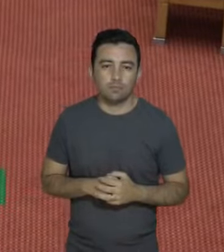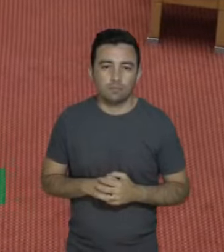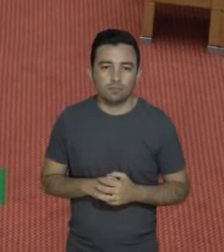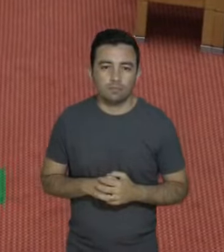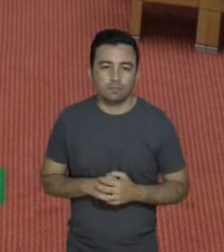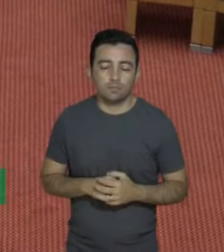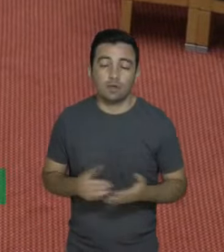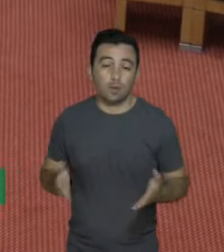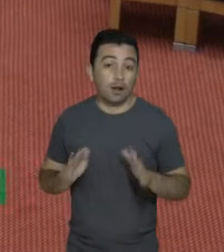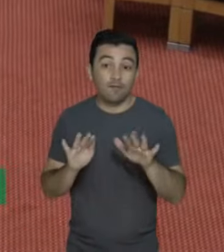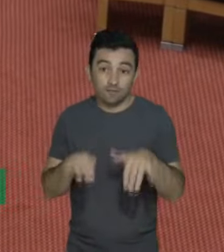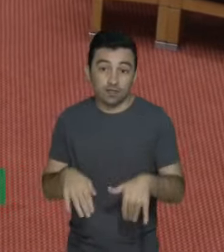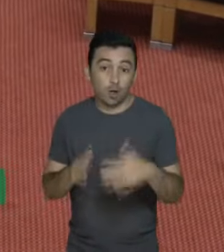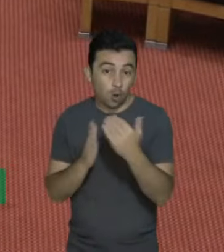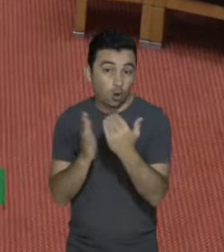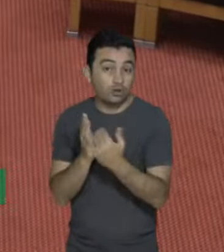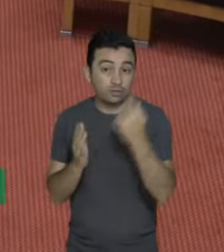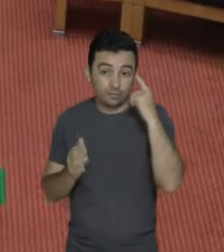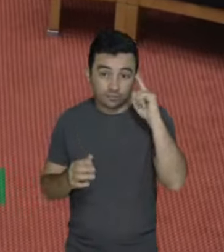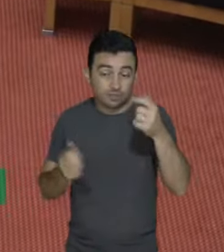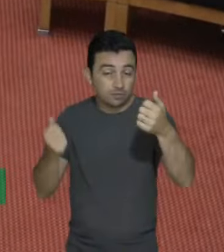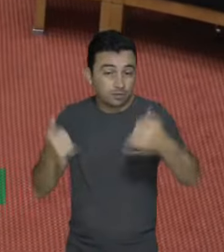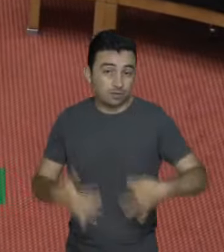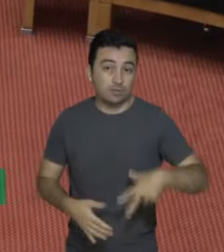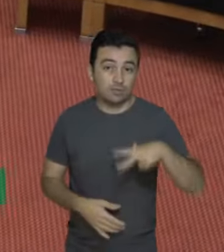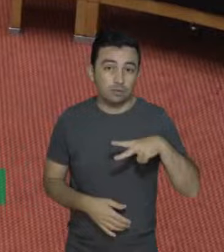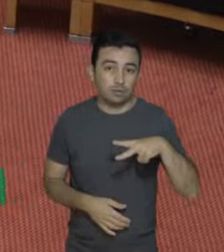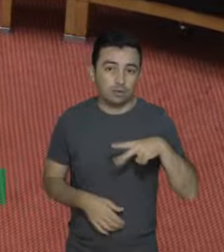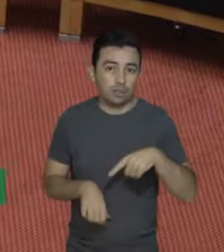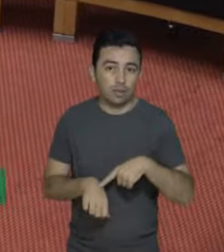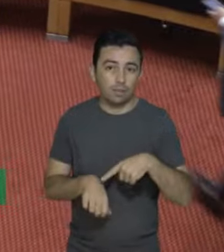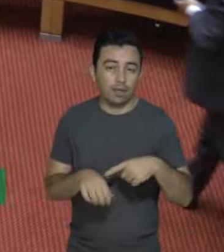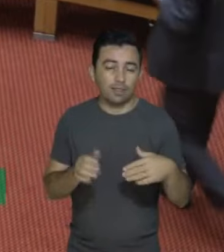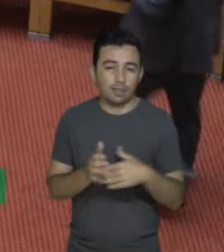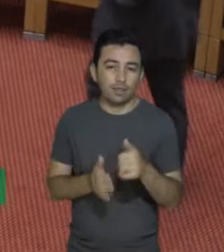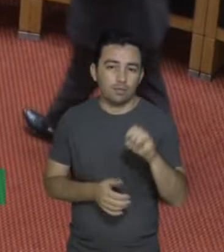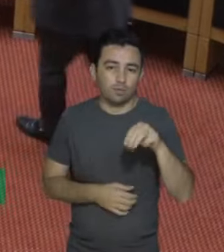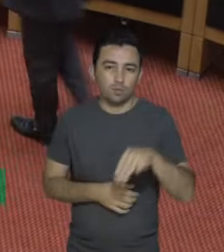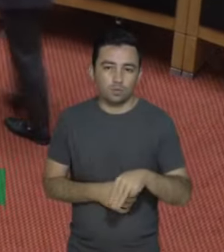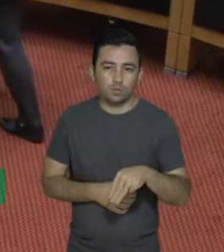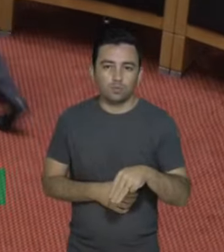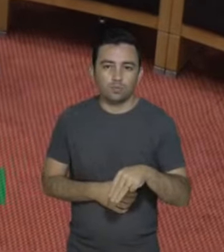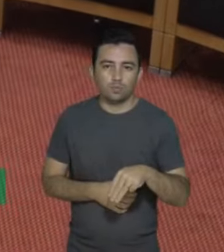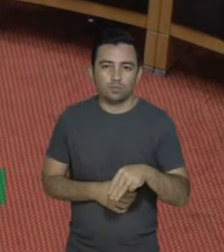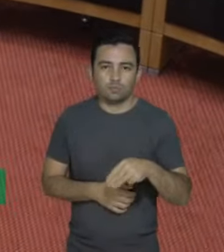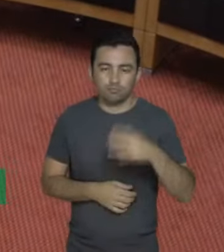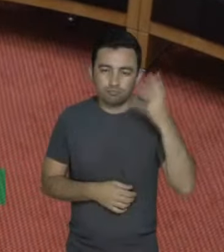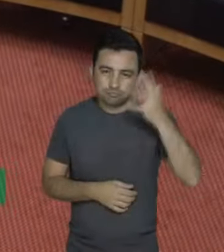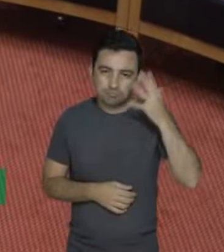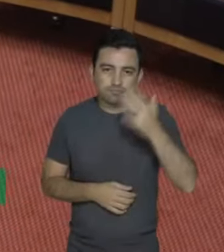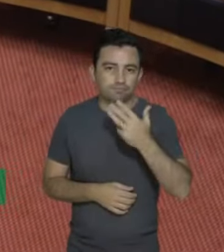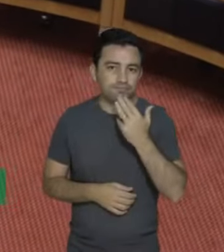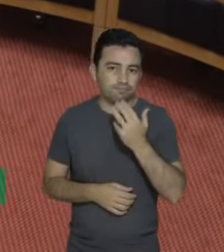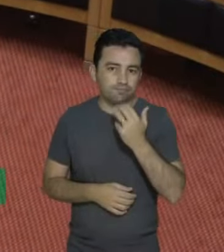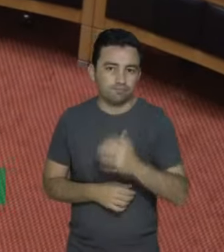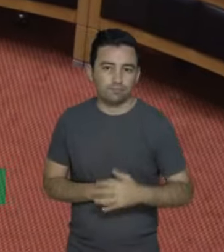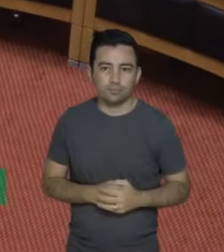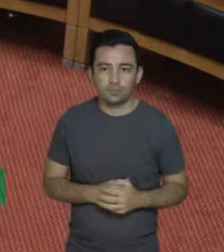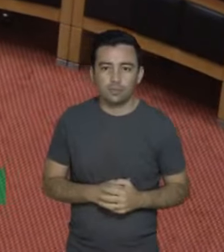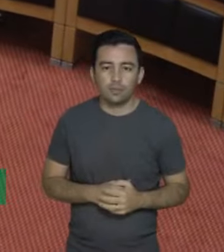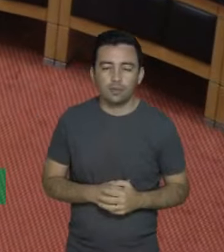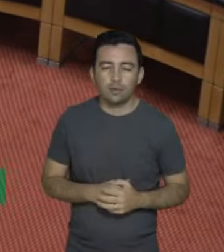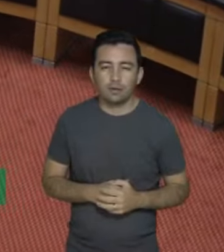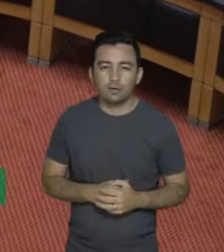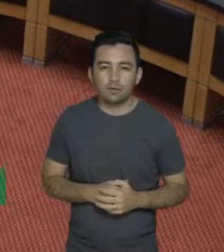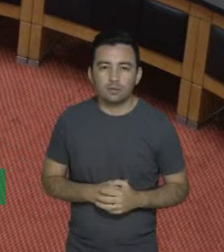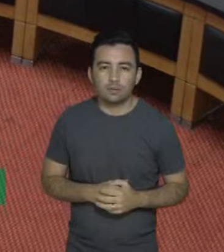fim da Ordem do dia passamos as explicações pessoais pelo tempo de até 10 minutos para uso da palavra Deputado Marquito senhor presidente pela